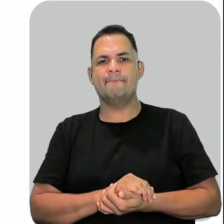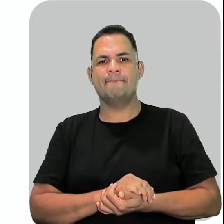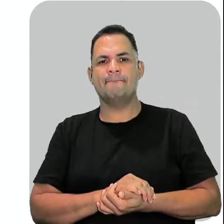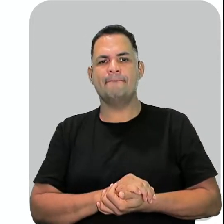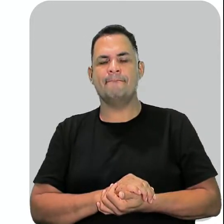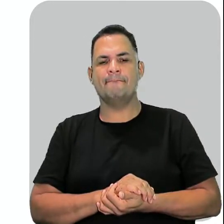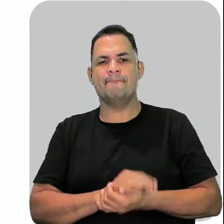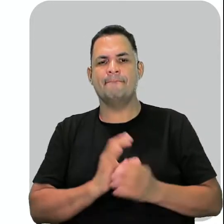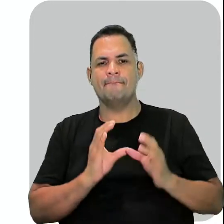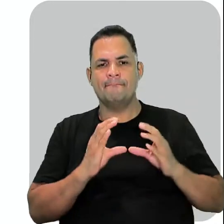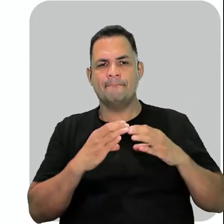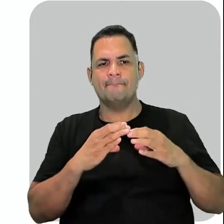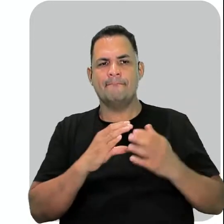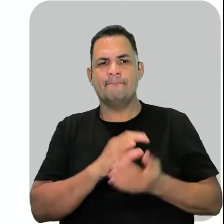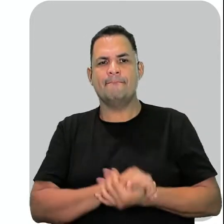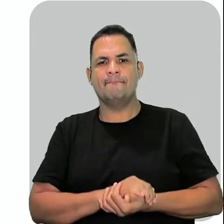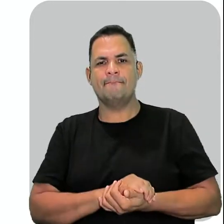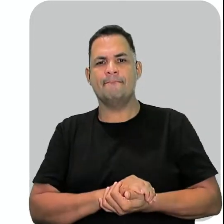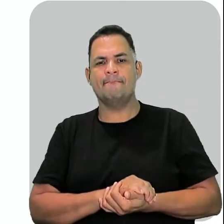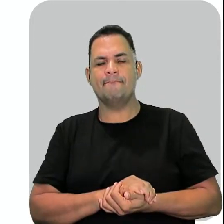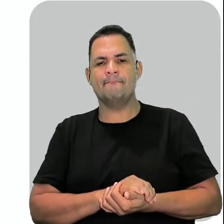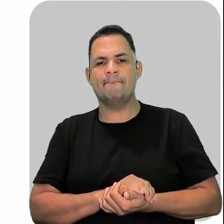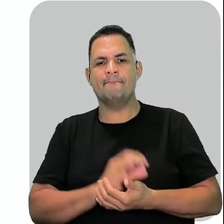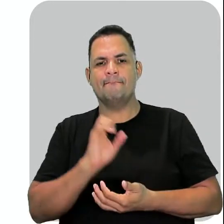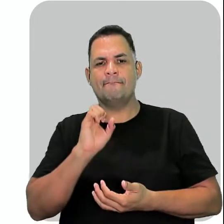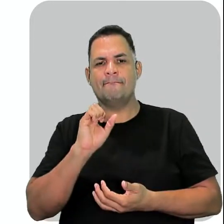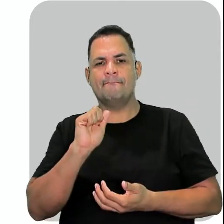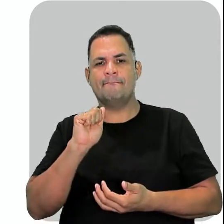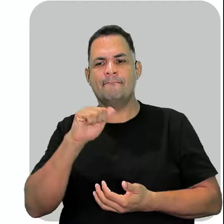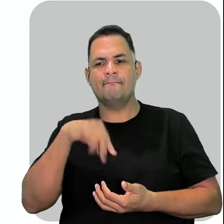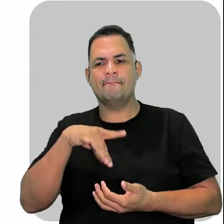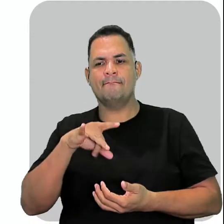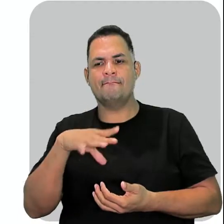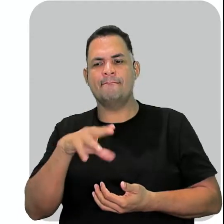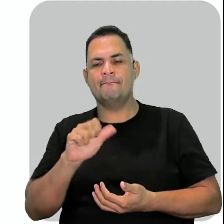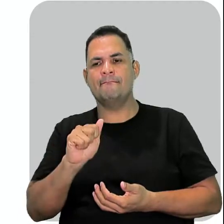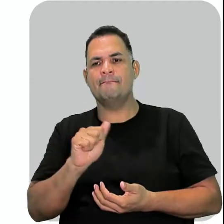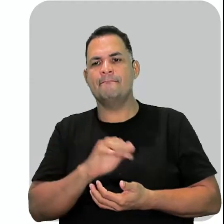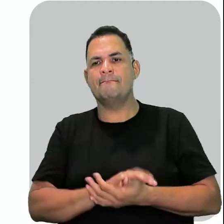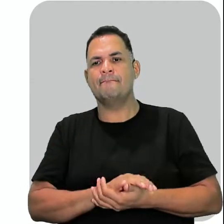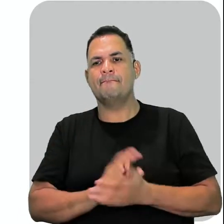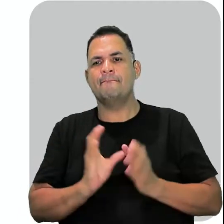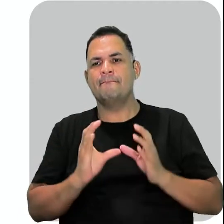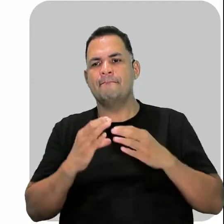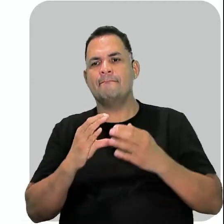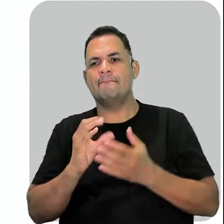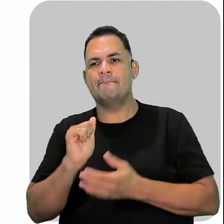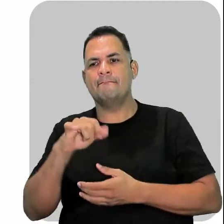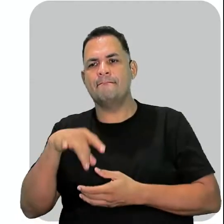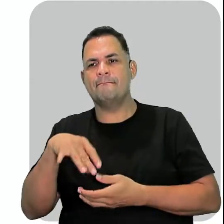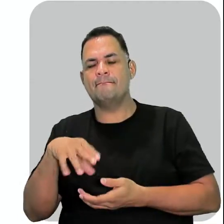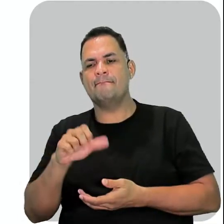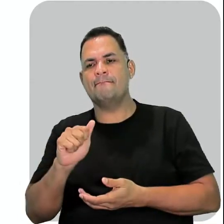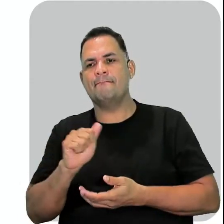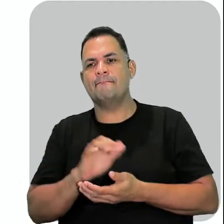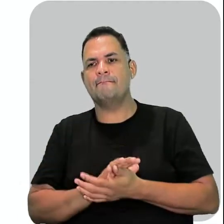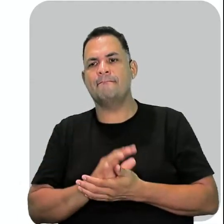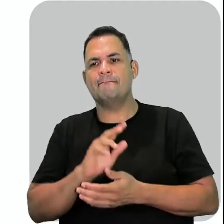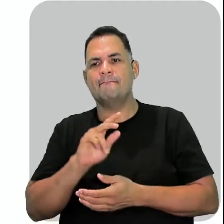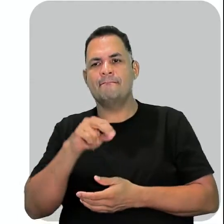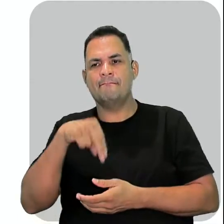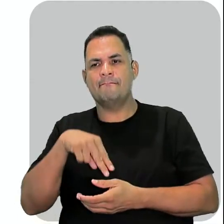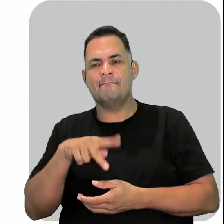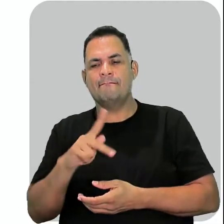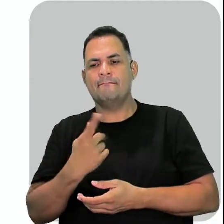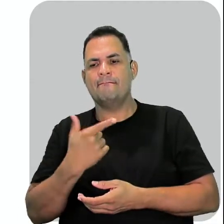parte aqui do grupo da amina. Vocês conseguem observar que aqui, ó, é um grupo amina,